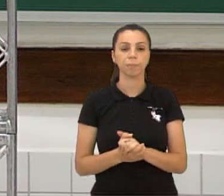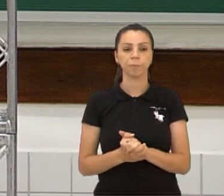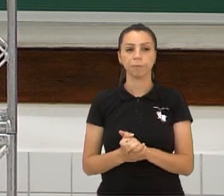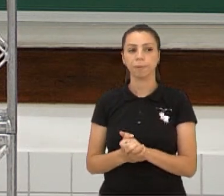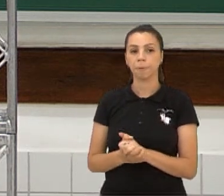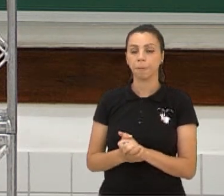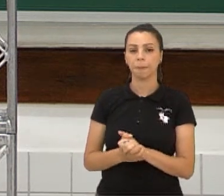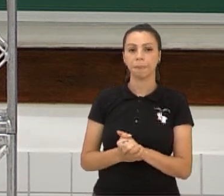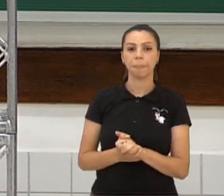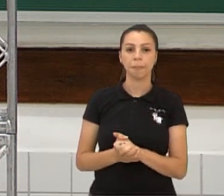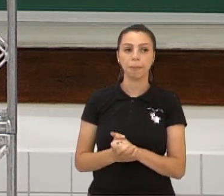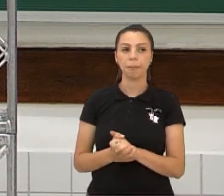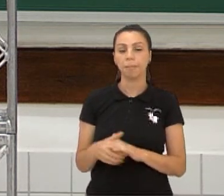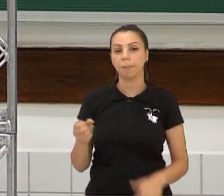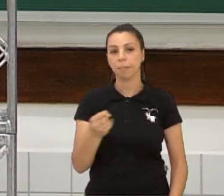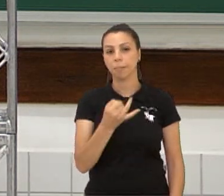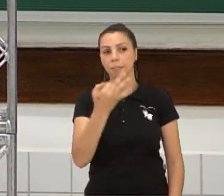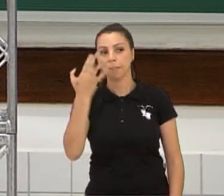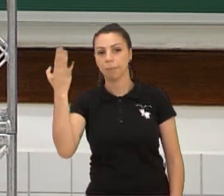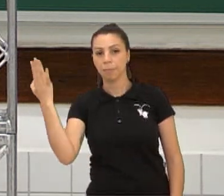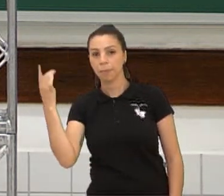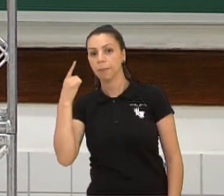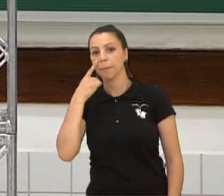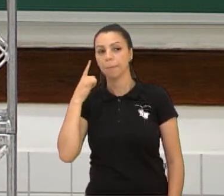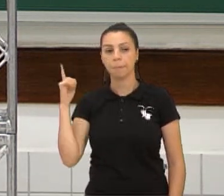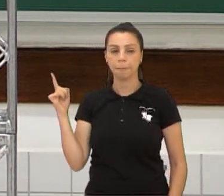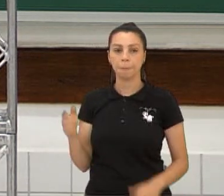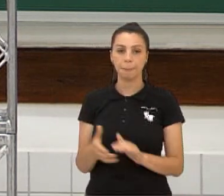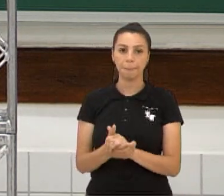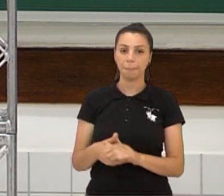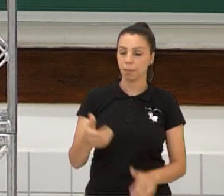gente fez no quadro deu quanto? Olha aqui, ó,